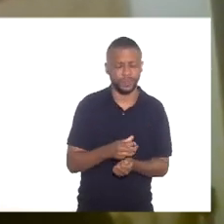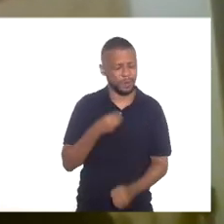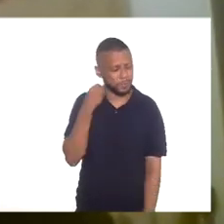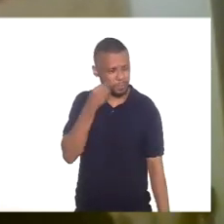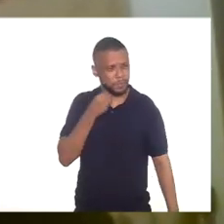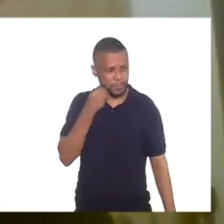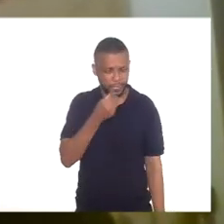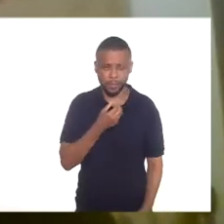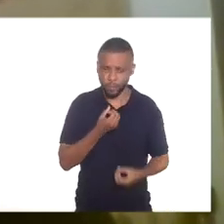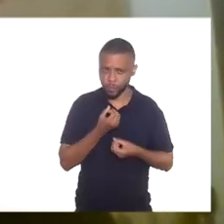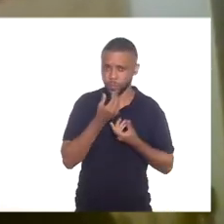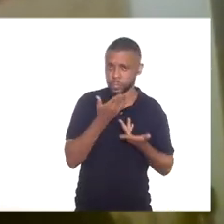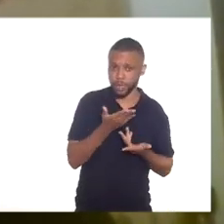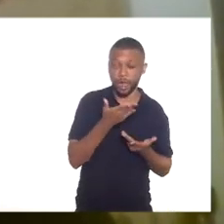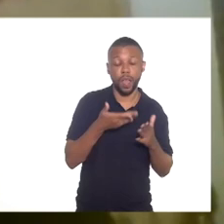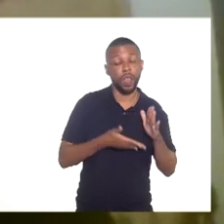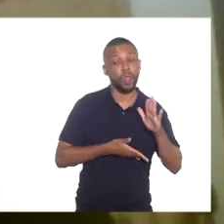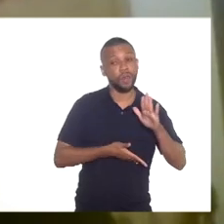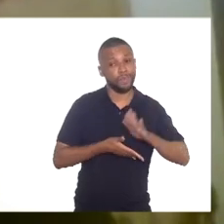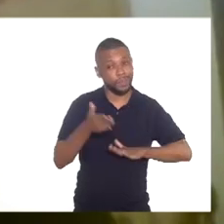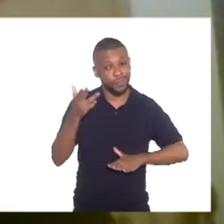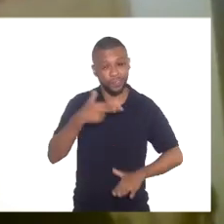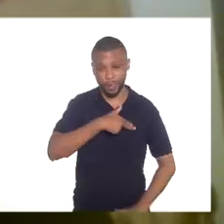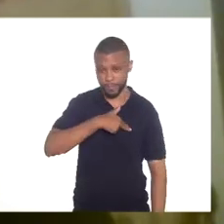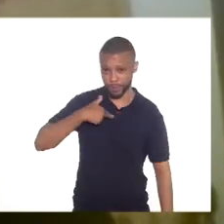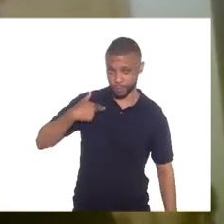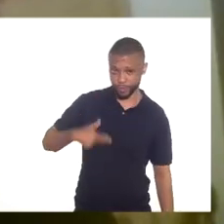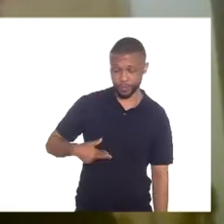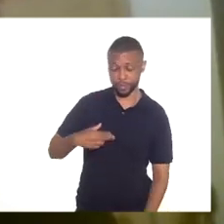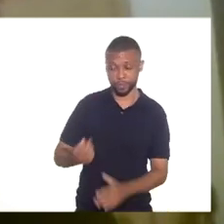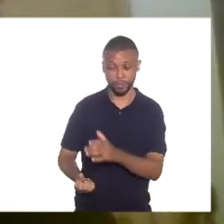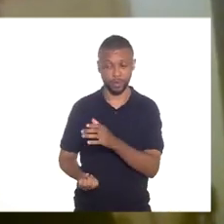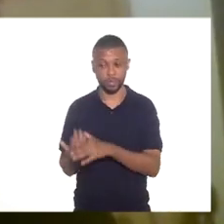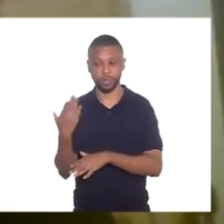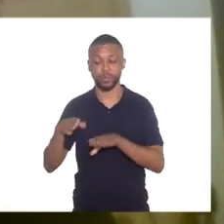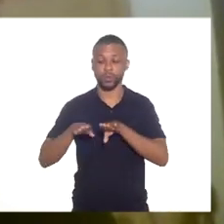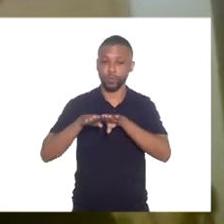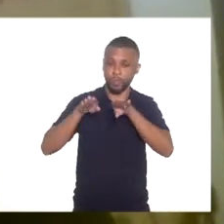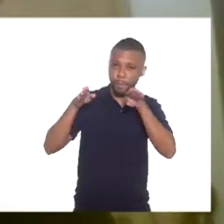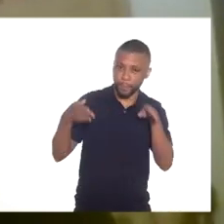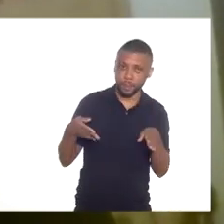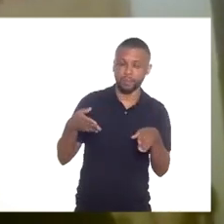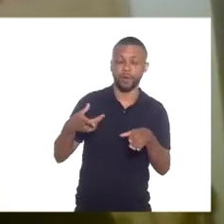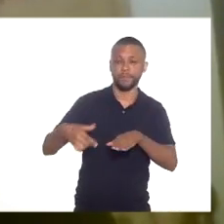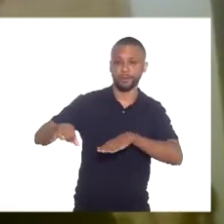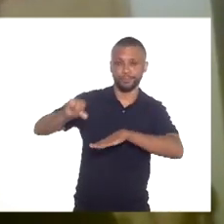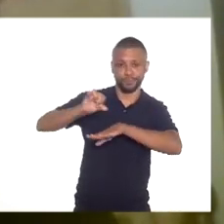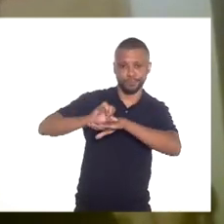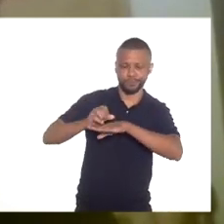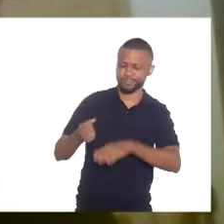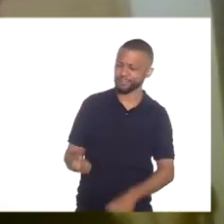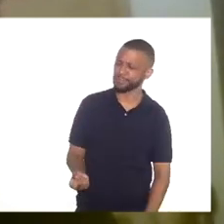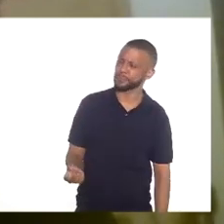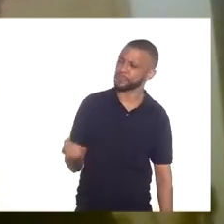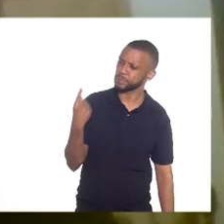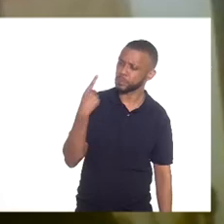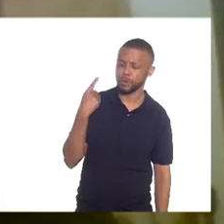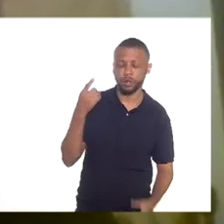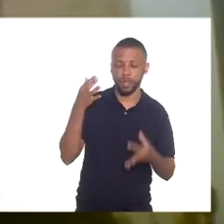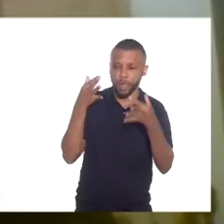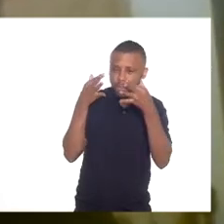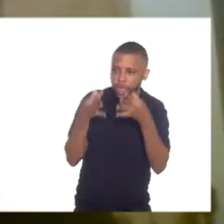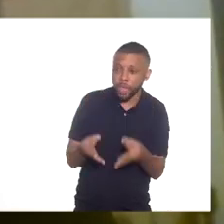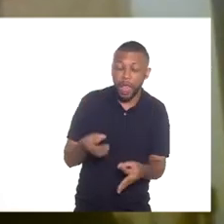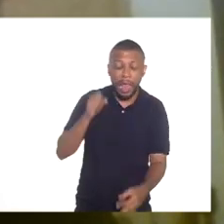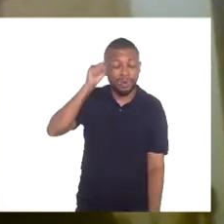de uma plataforma contratada pela Petrobras, e nessa ocasião me chamou a atenção a